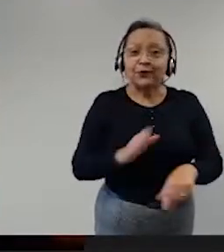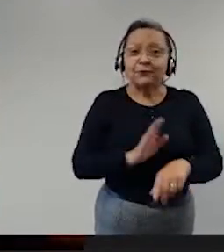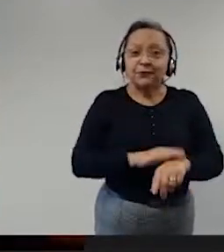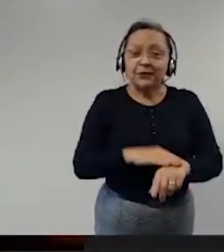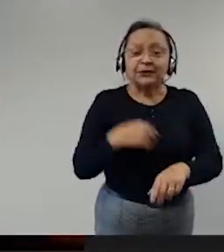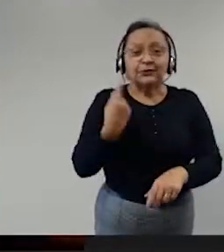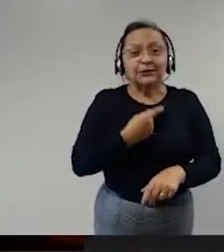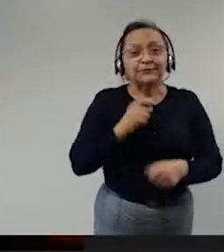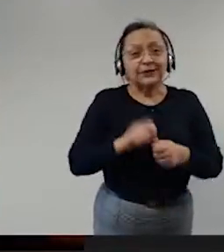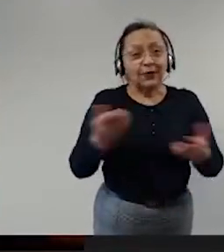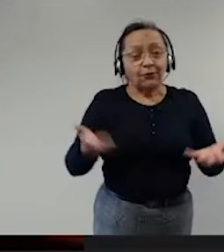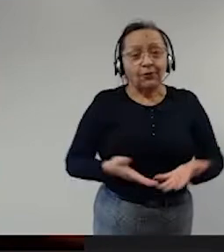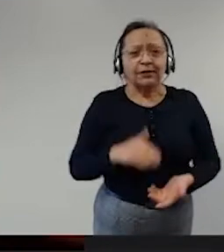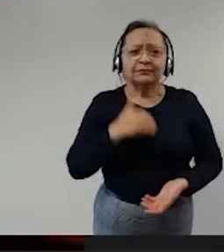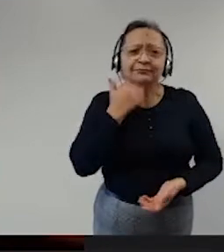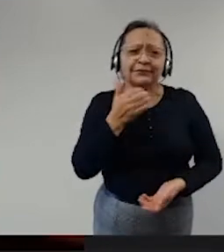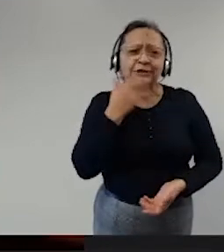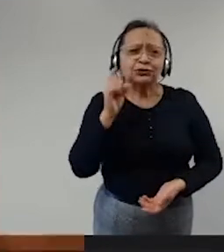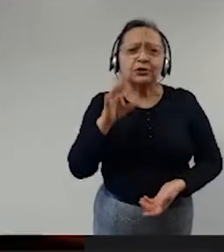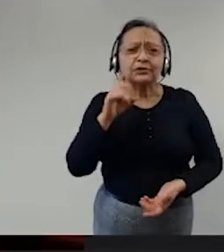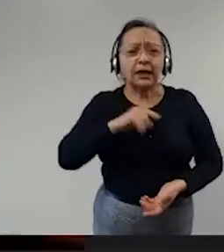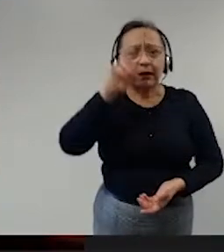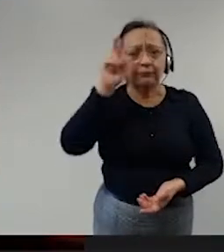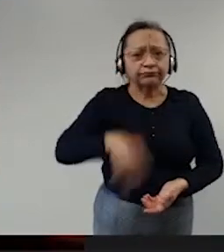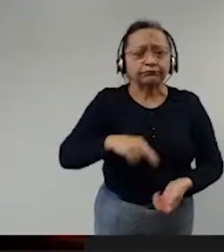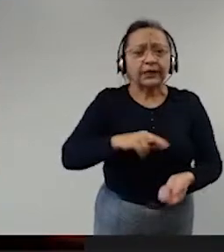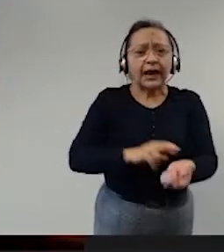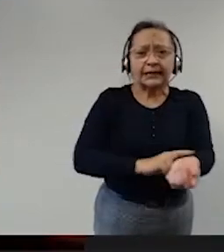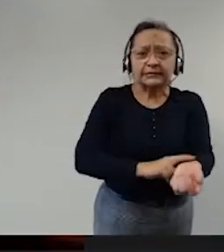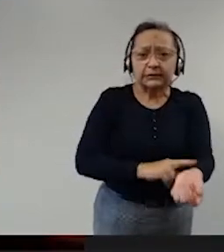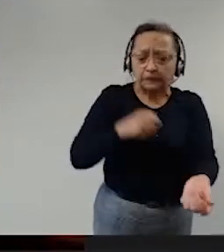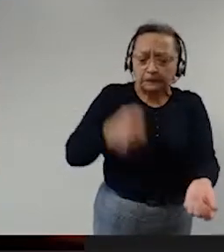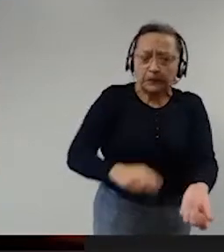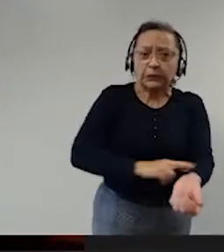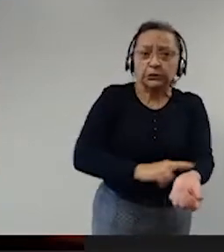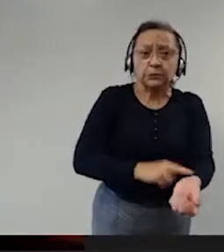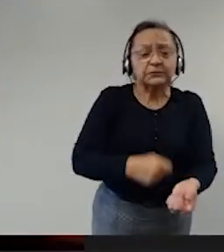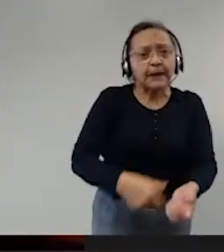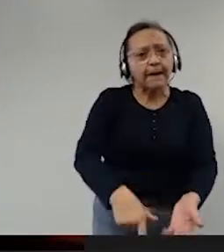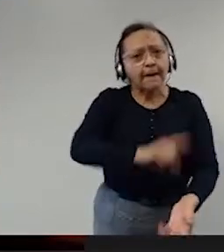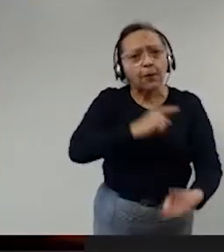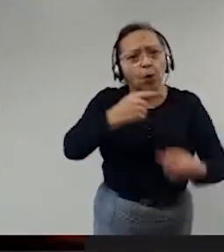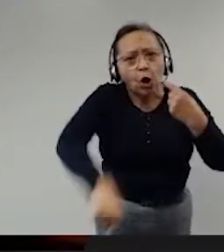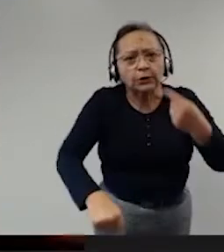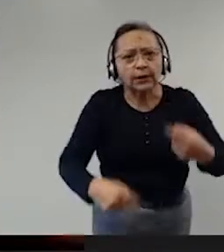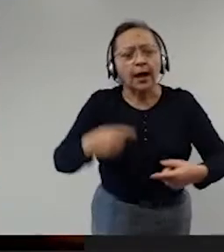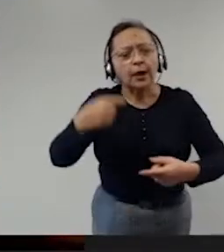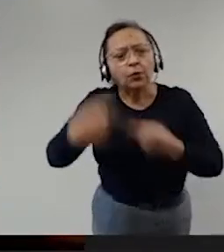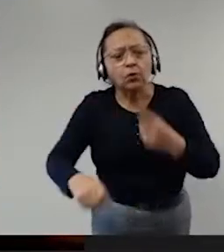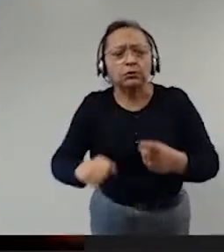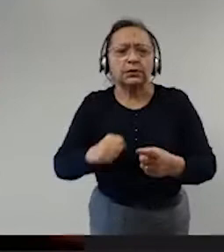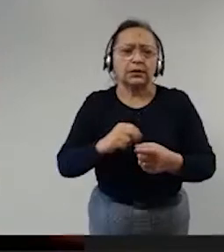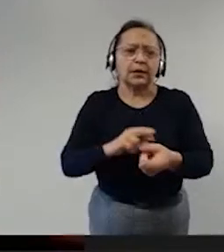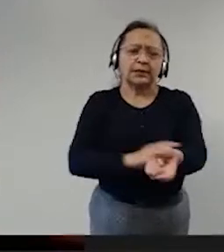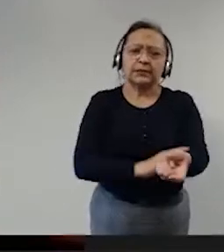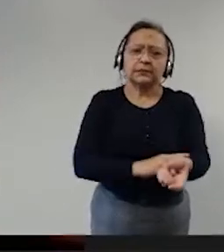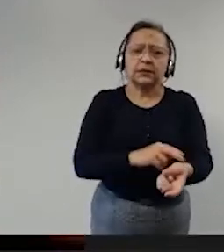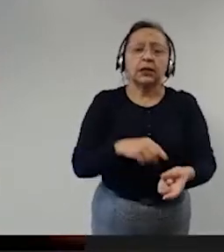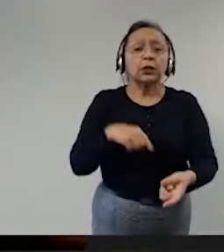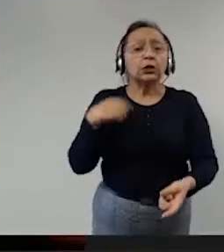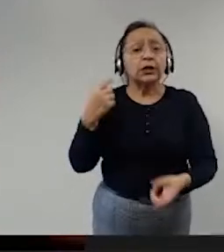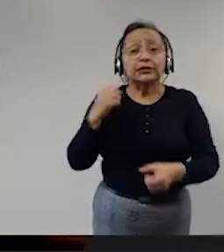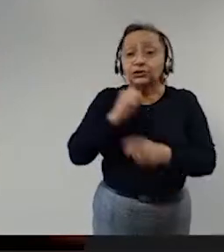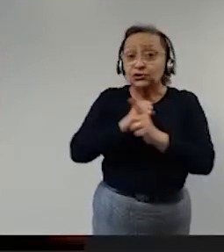dizer, não basta não ser racista, tem que ser antirracista, nós temos que nos posicionar. A sociedade não comporta mais